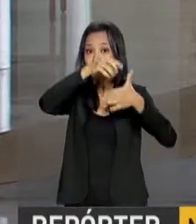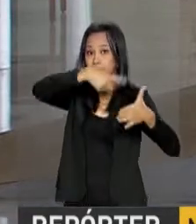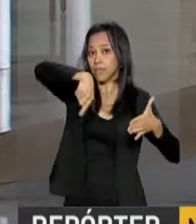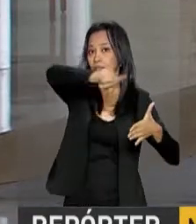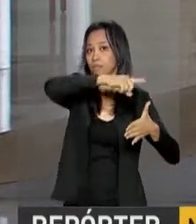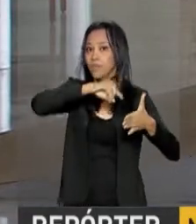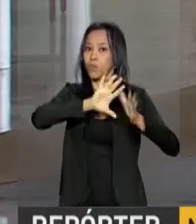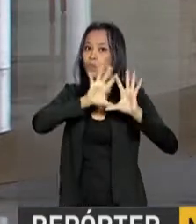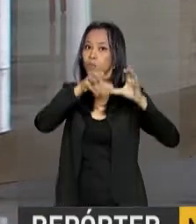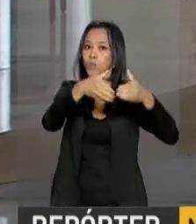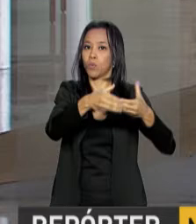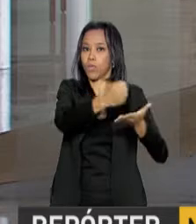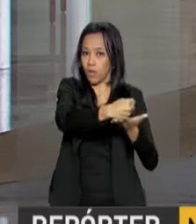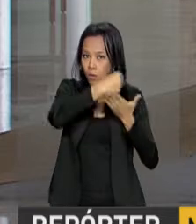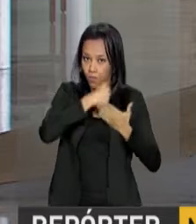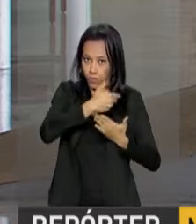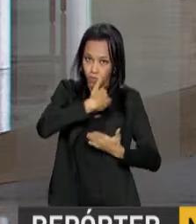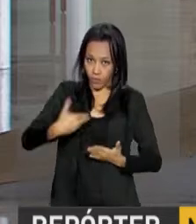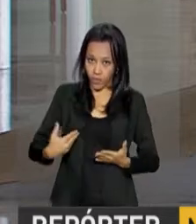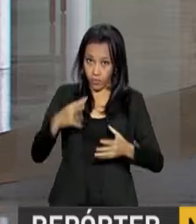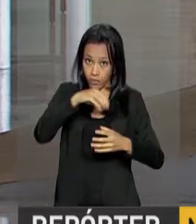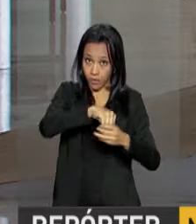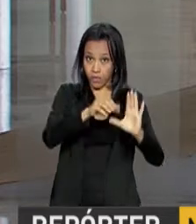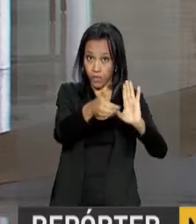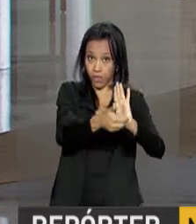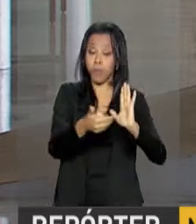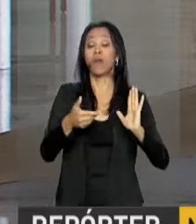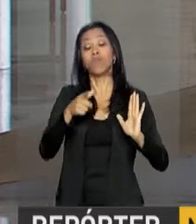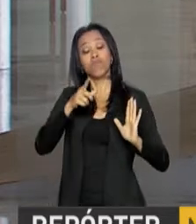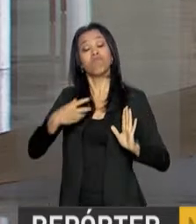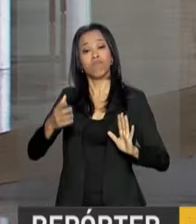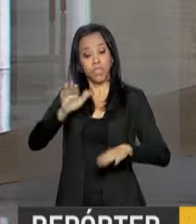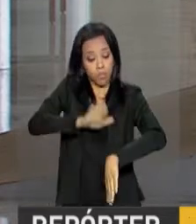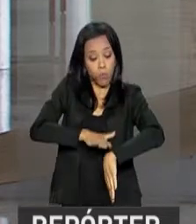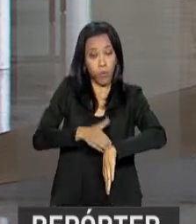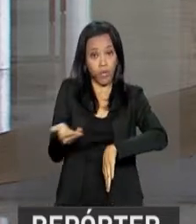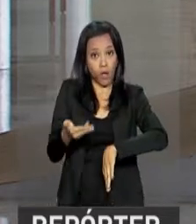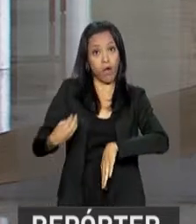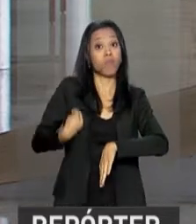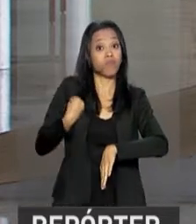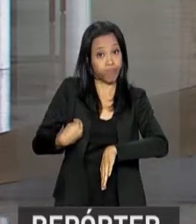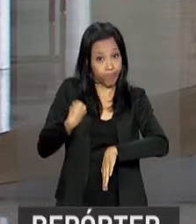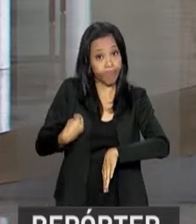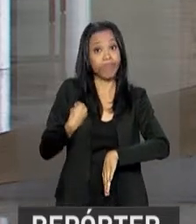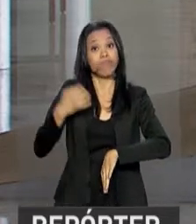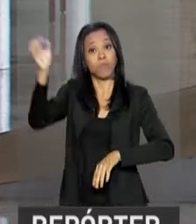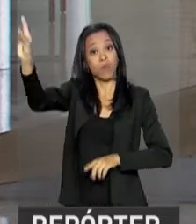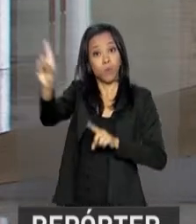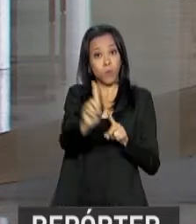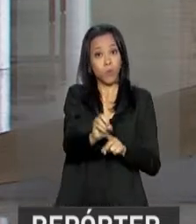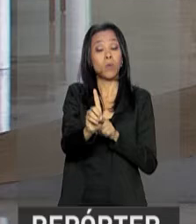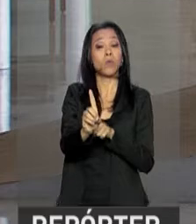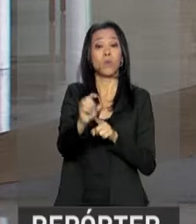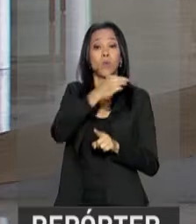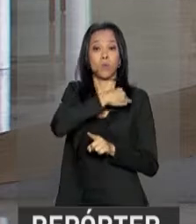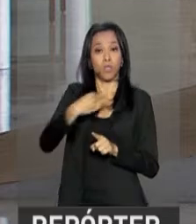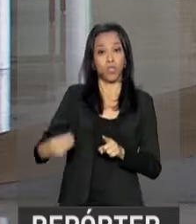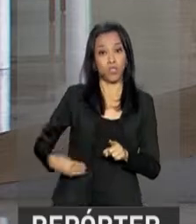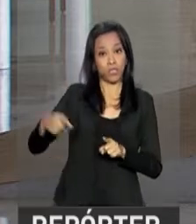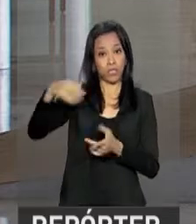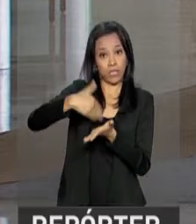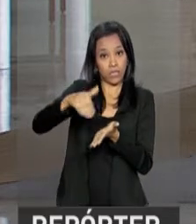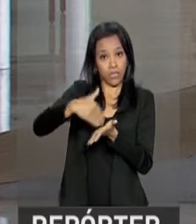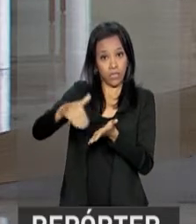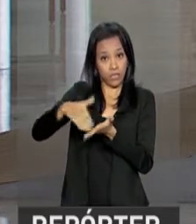com na câmara dos deputados estão reunidos neste momento com o ministro da secretaria de governo carlos marun